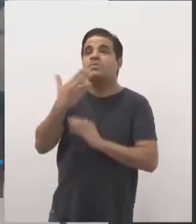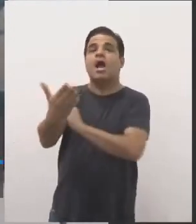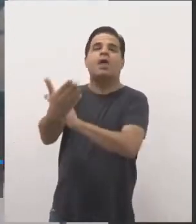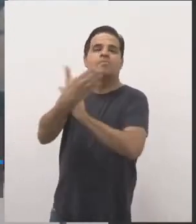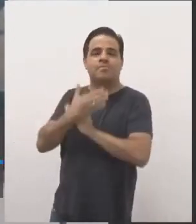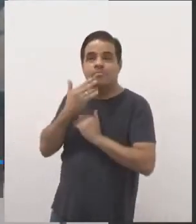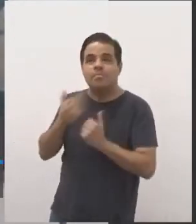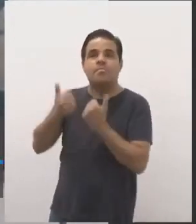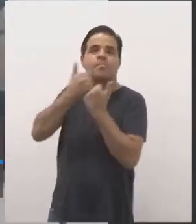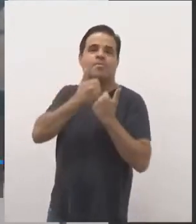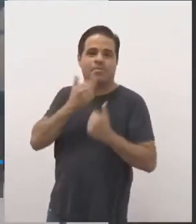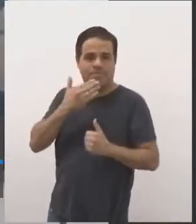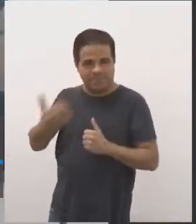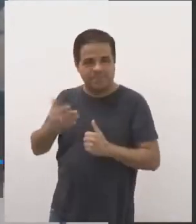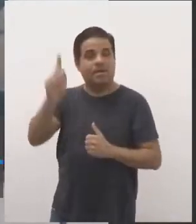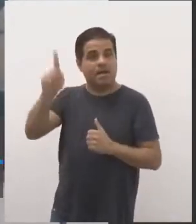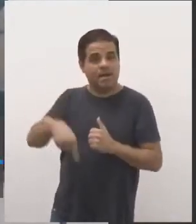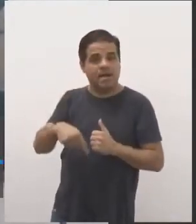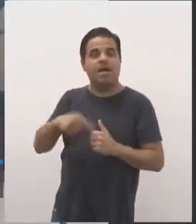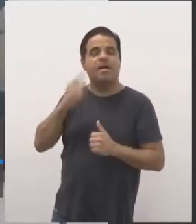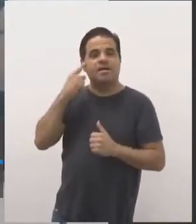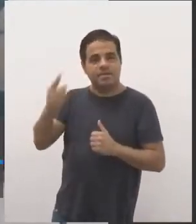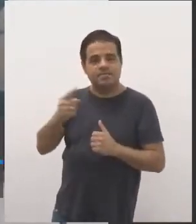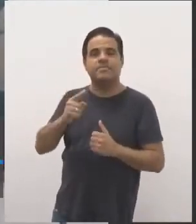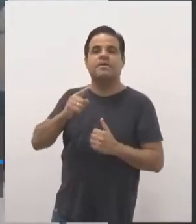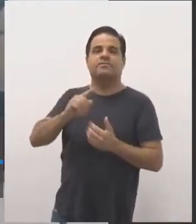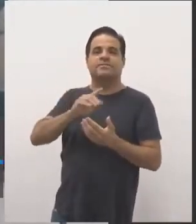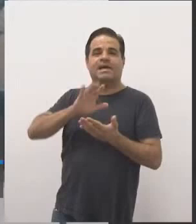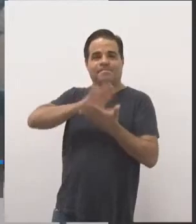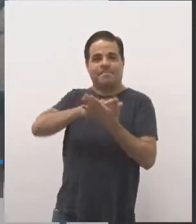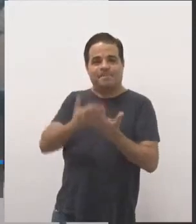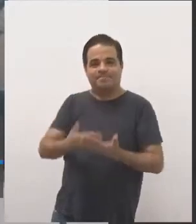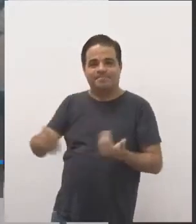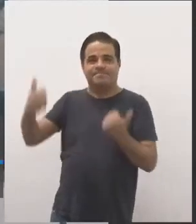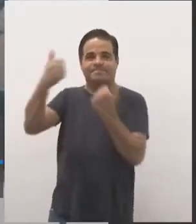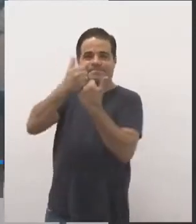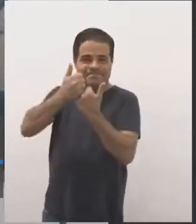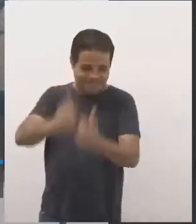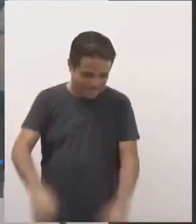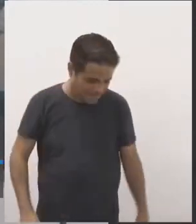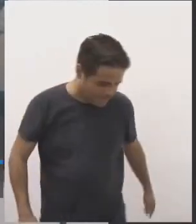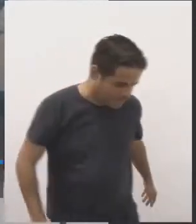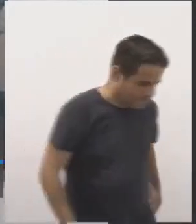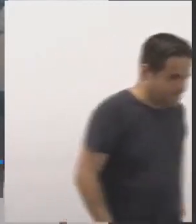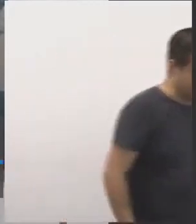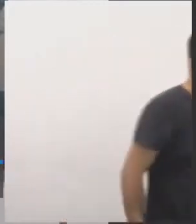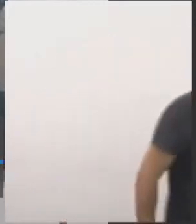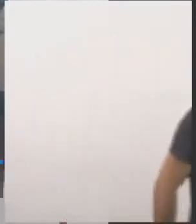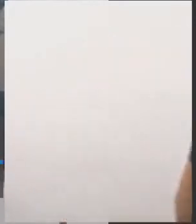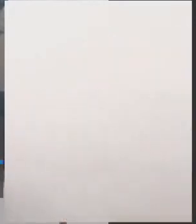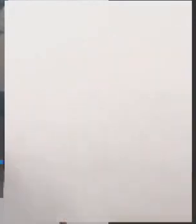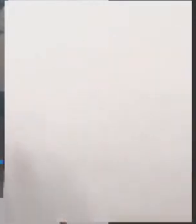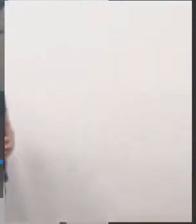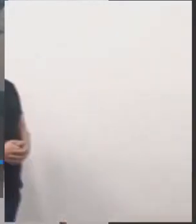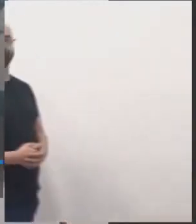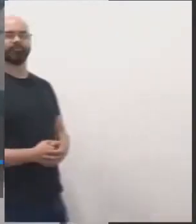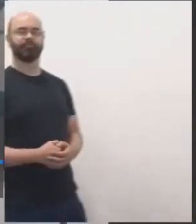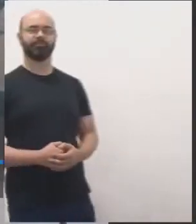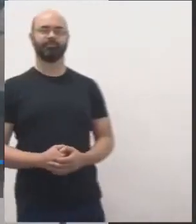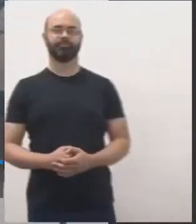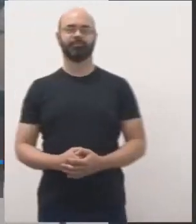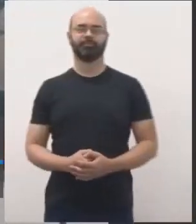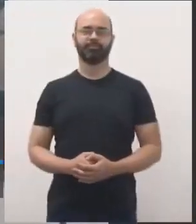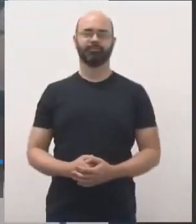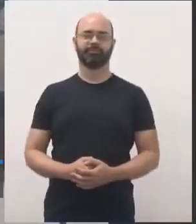A gente não está aqui no mundo de Poliana achando que uma ação em setembro, por ser o mês da valorização